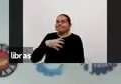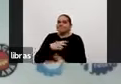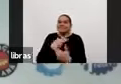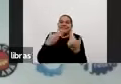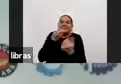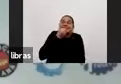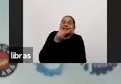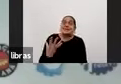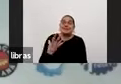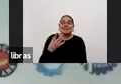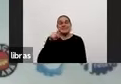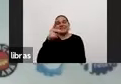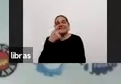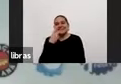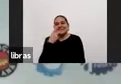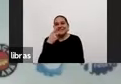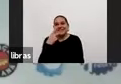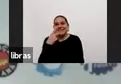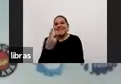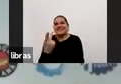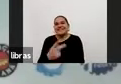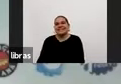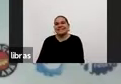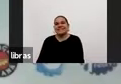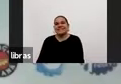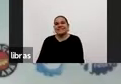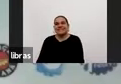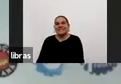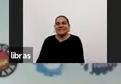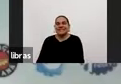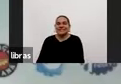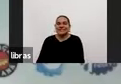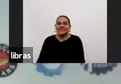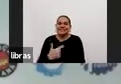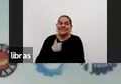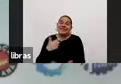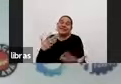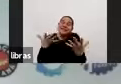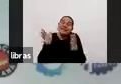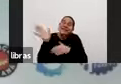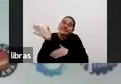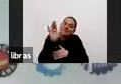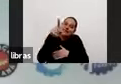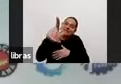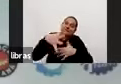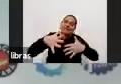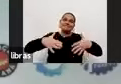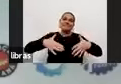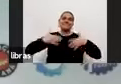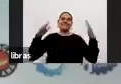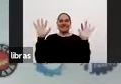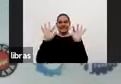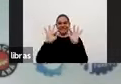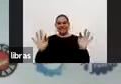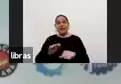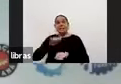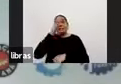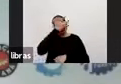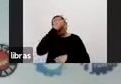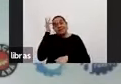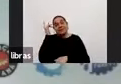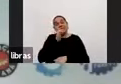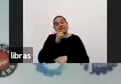programa, você falando desse assunto, João. Quero me despedir de você assim, nesse astral lá em cima, e que mais pessoas dividam o que tem,